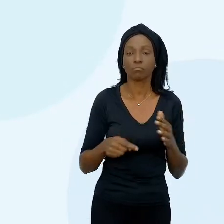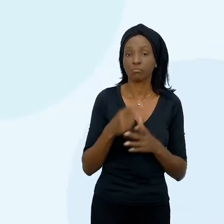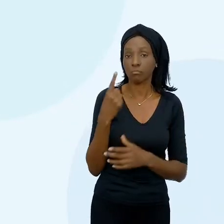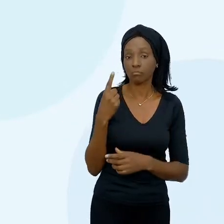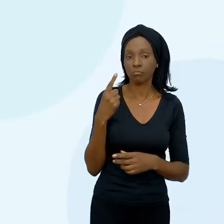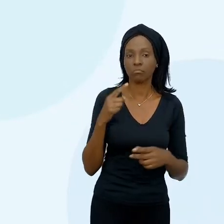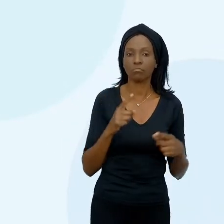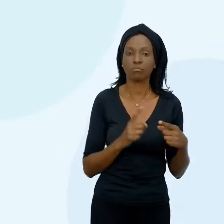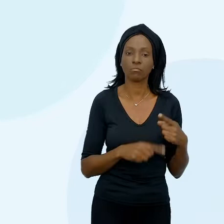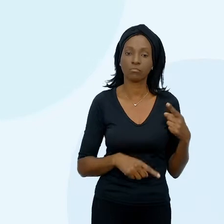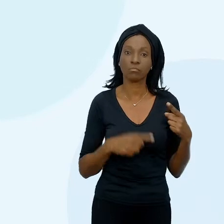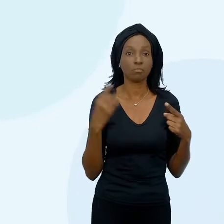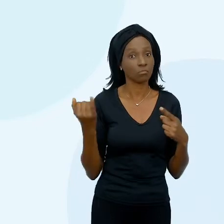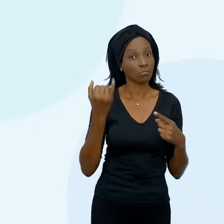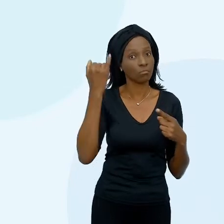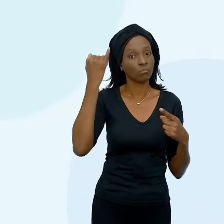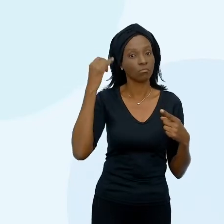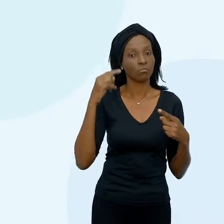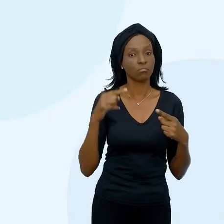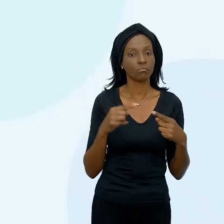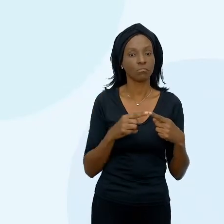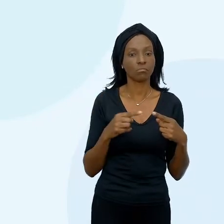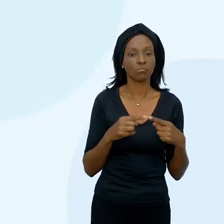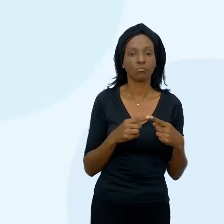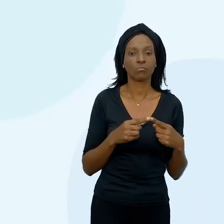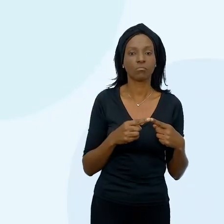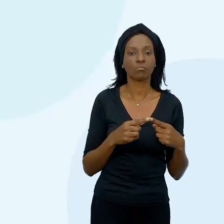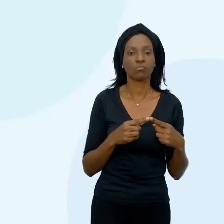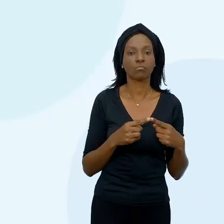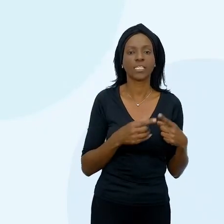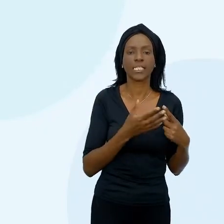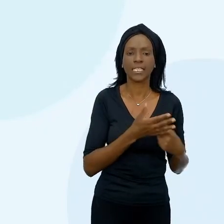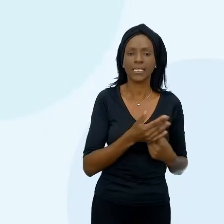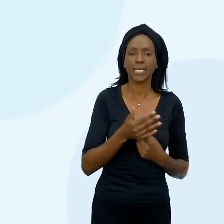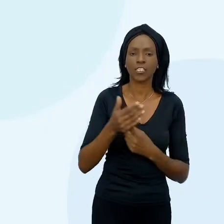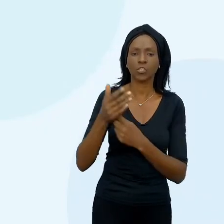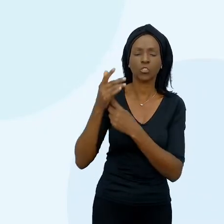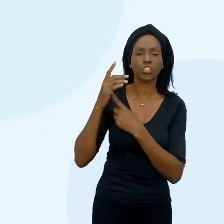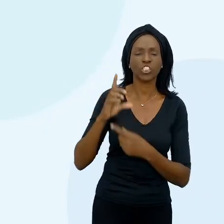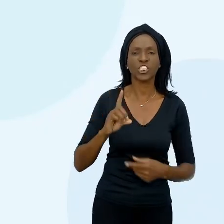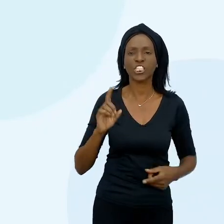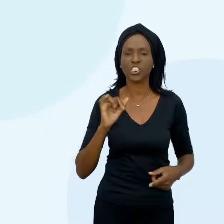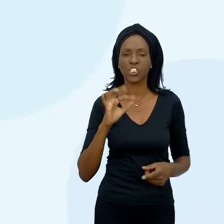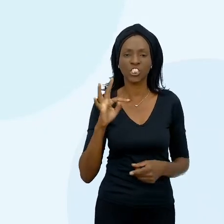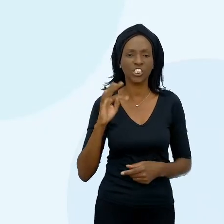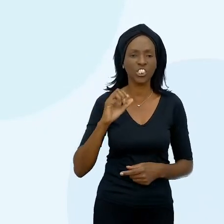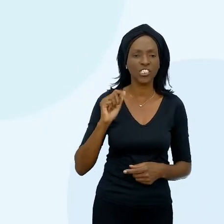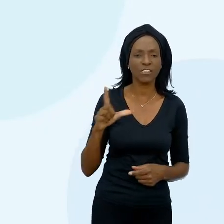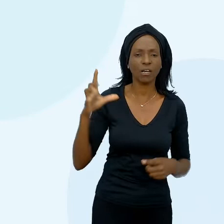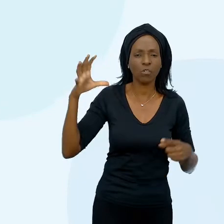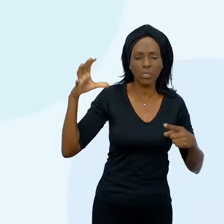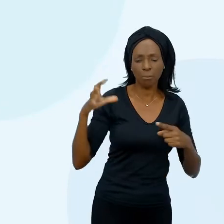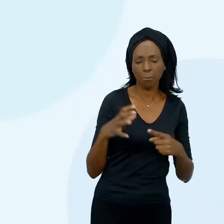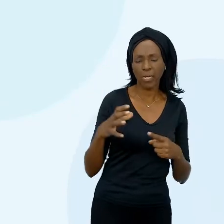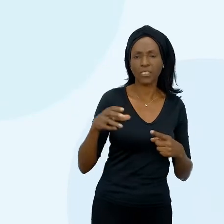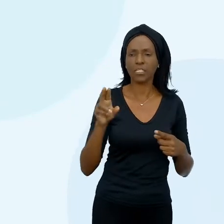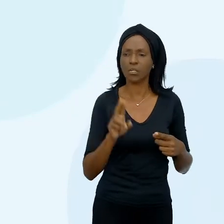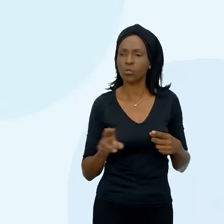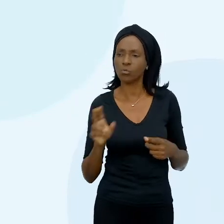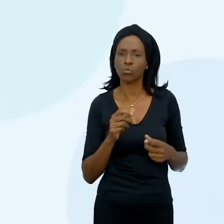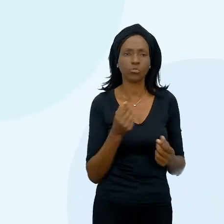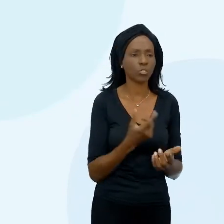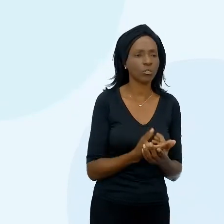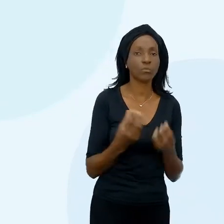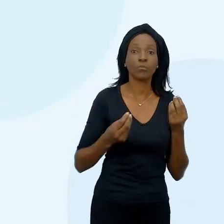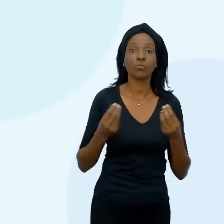e mais importante delas era a seguinte: como as tecnologias digitais impactam o